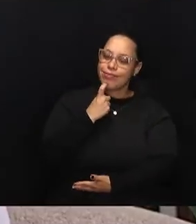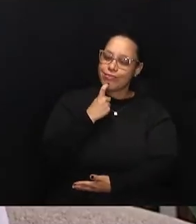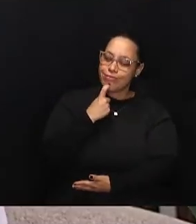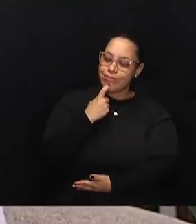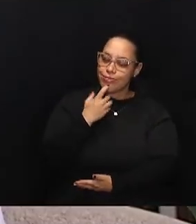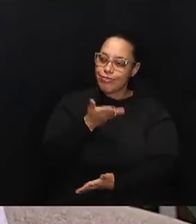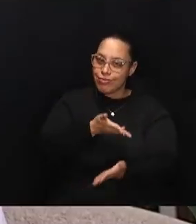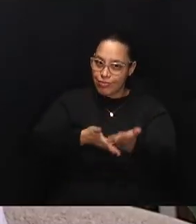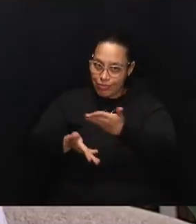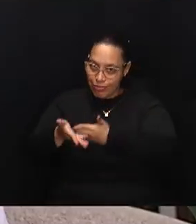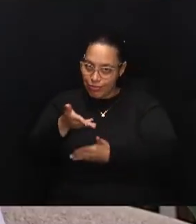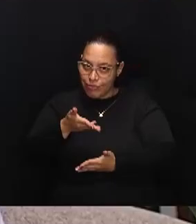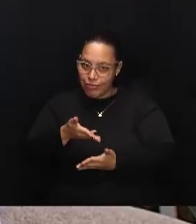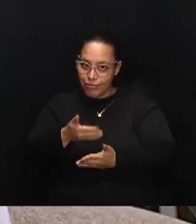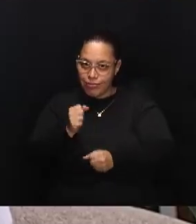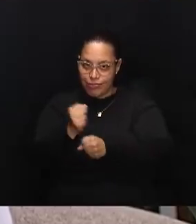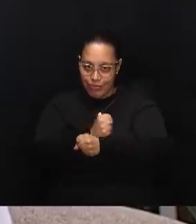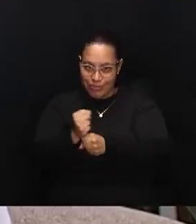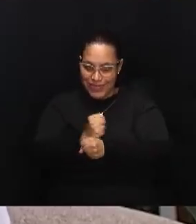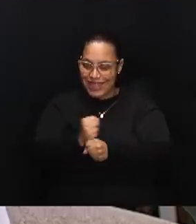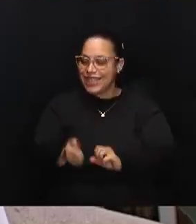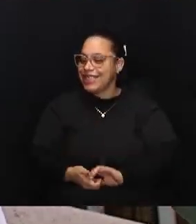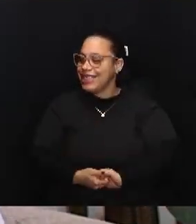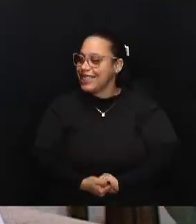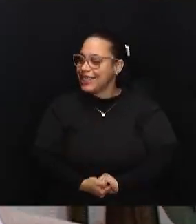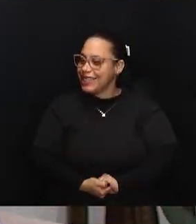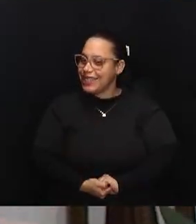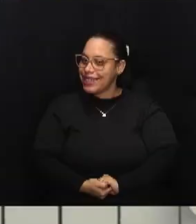estão participando nessa construção.